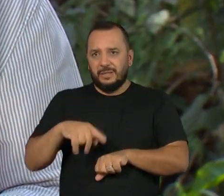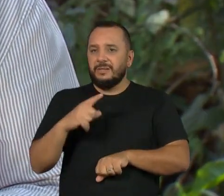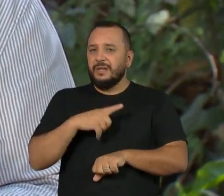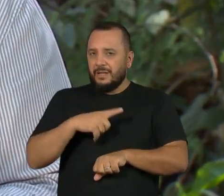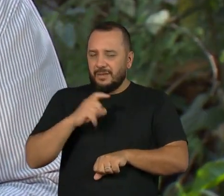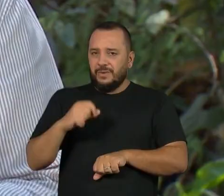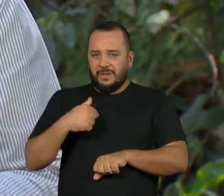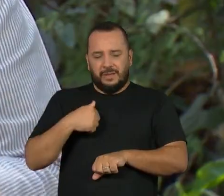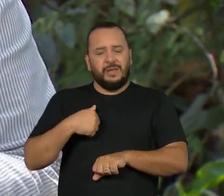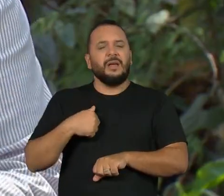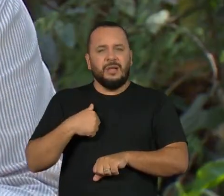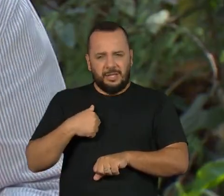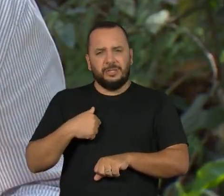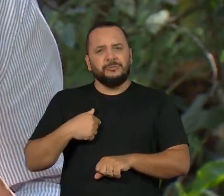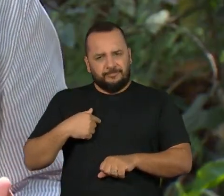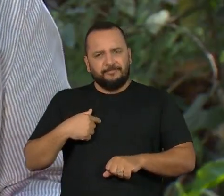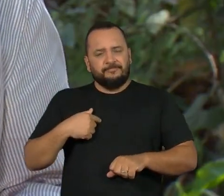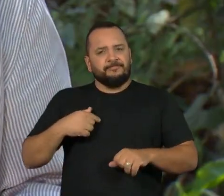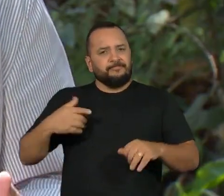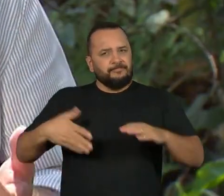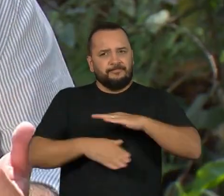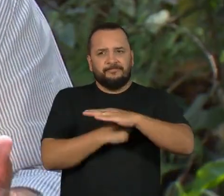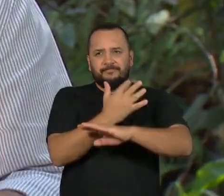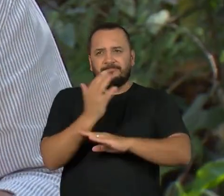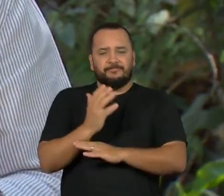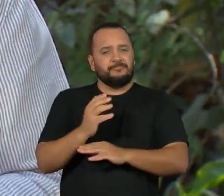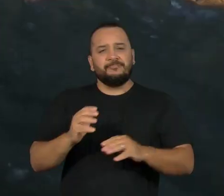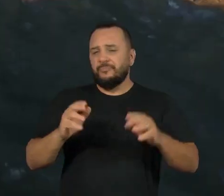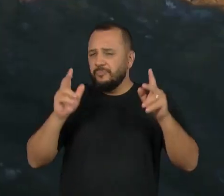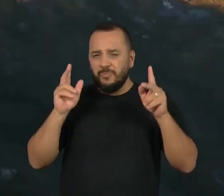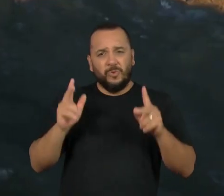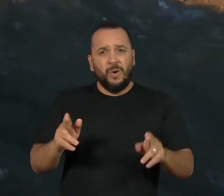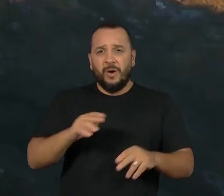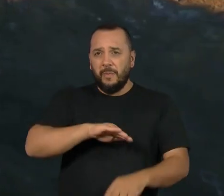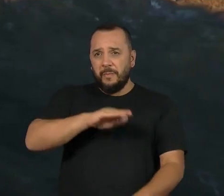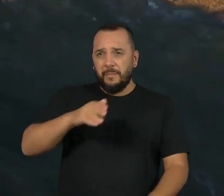biodiversidade endêmica extremamente importante, os Pampas, o Pantanal.